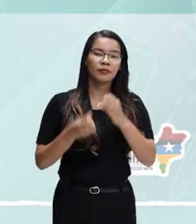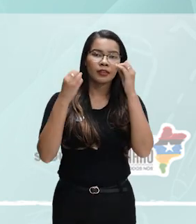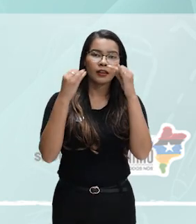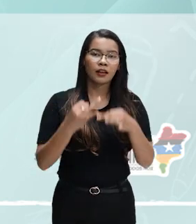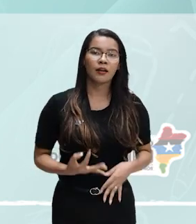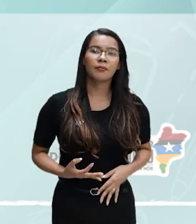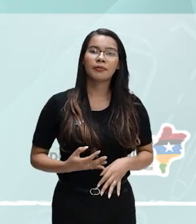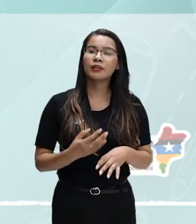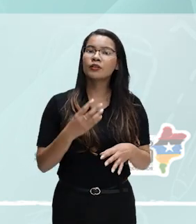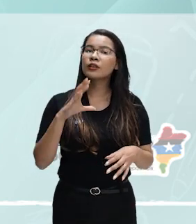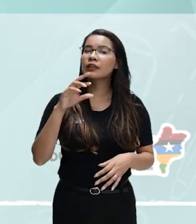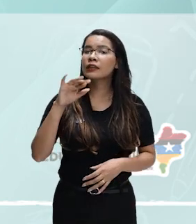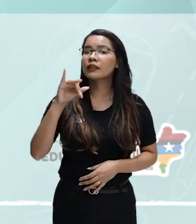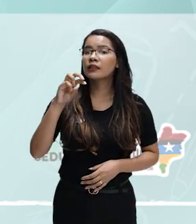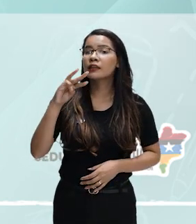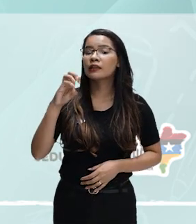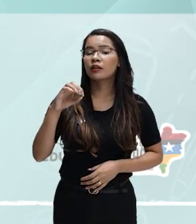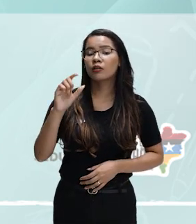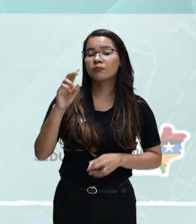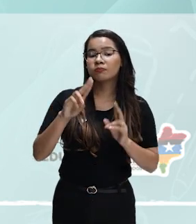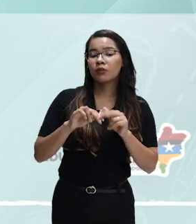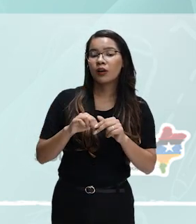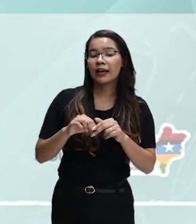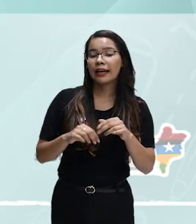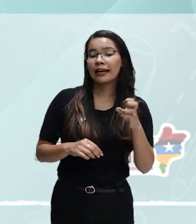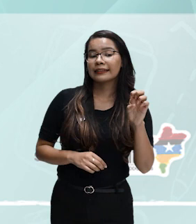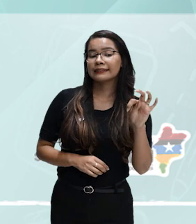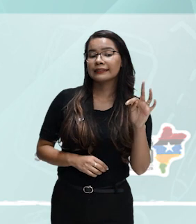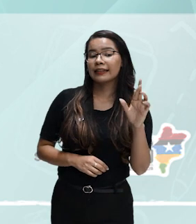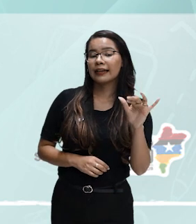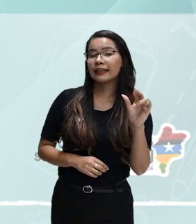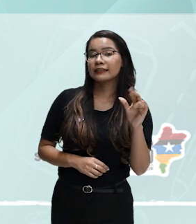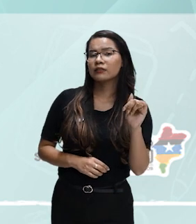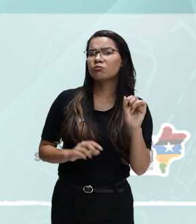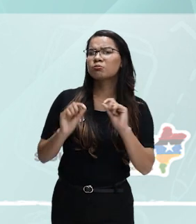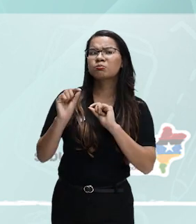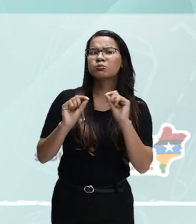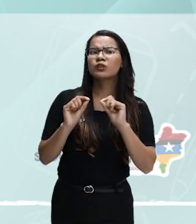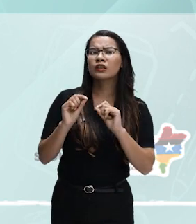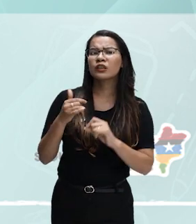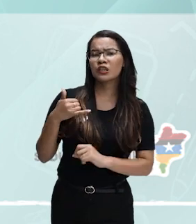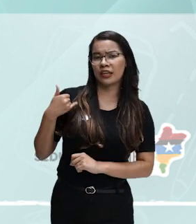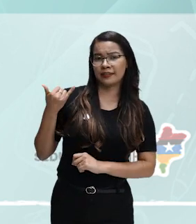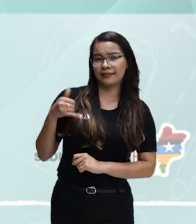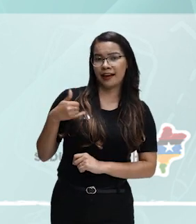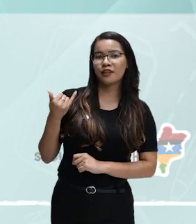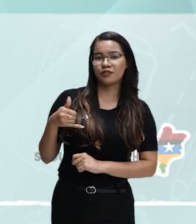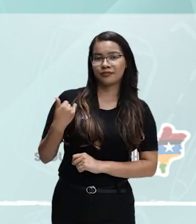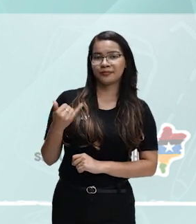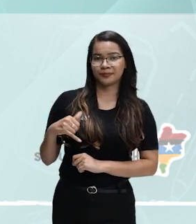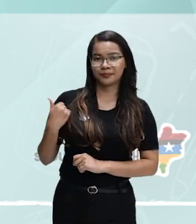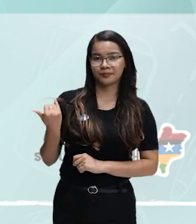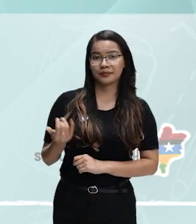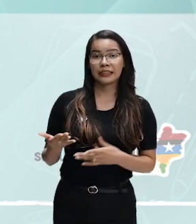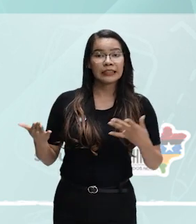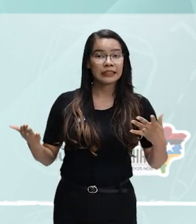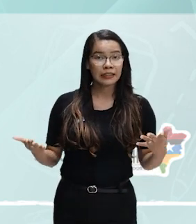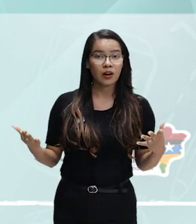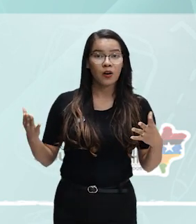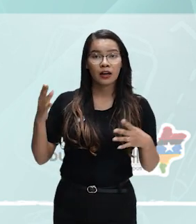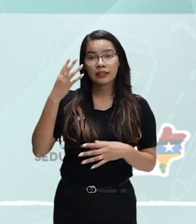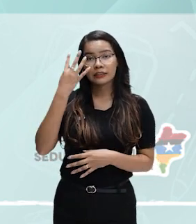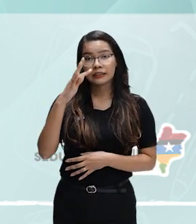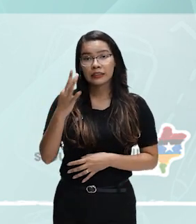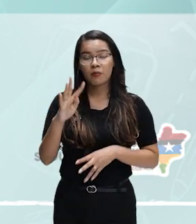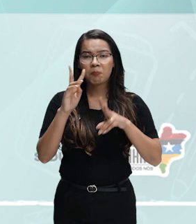explica a criminalidade pela questão etária, por isso que é da juventude. O que é questão etária? É idade. Então essa